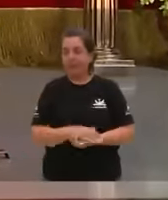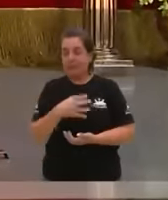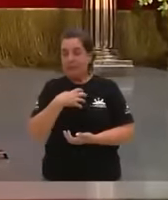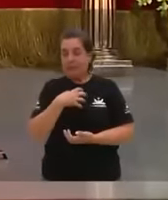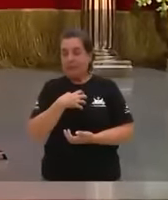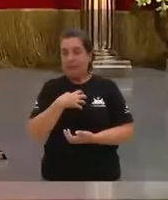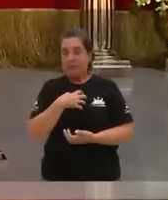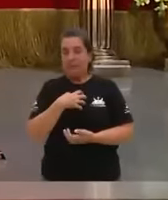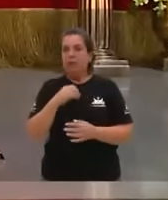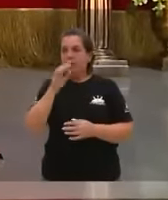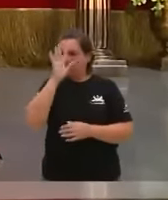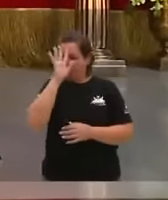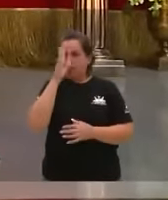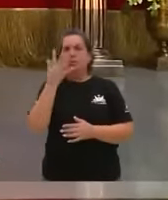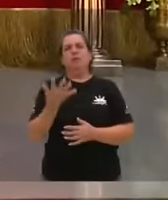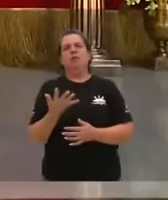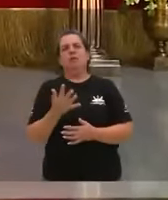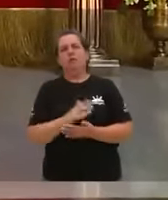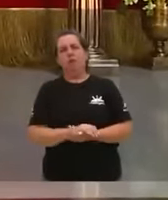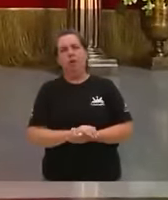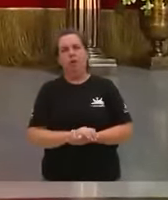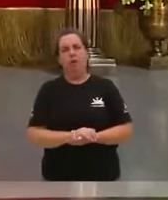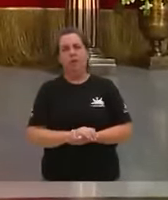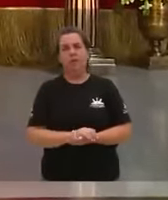Atitudes de decisão.